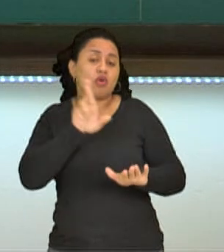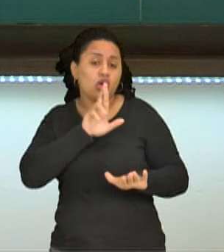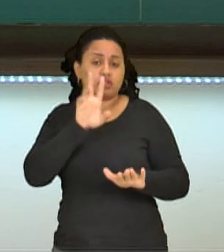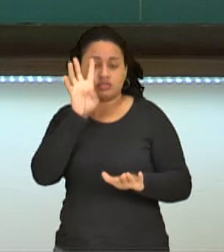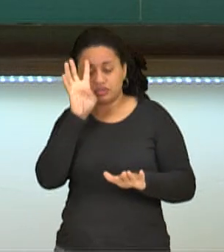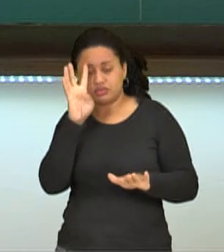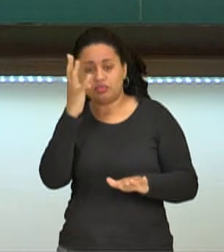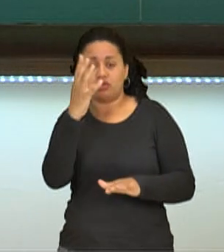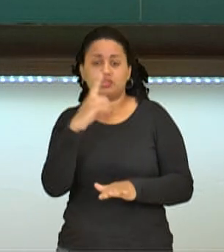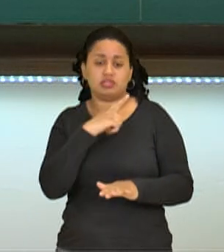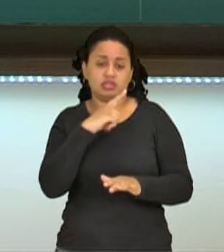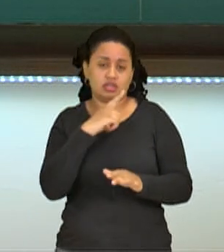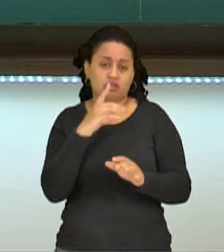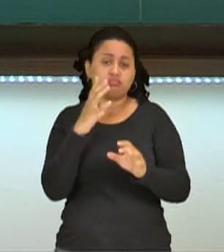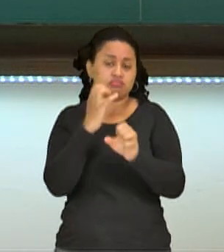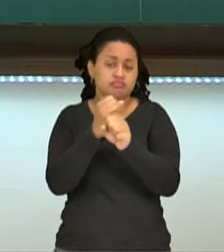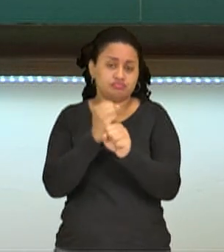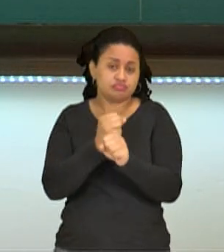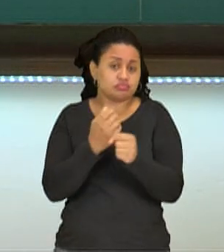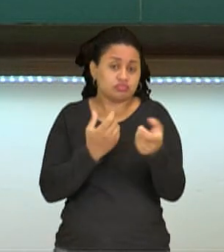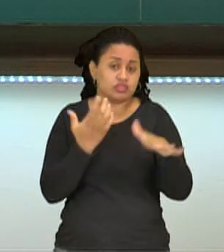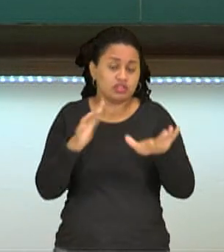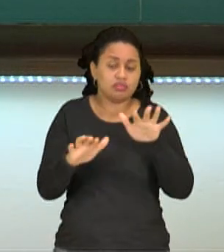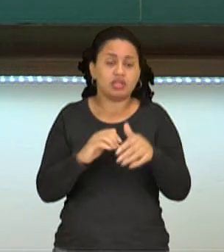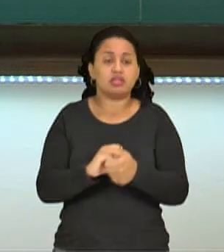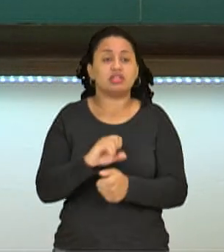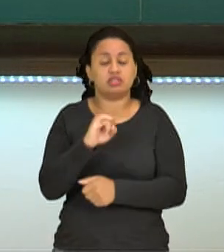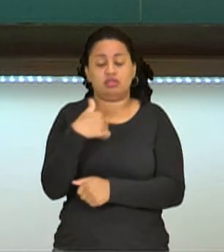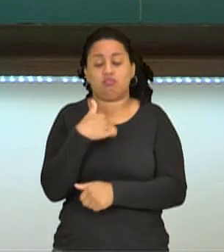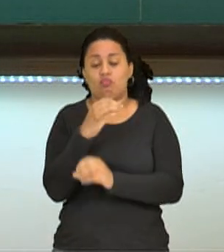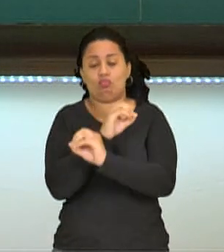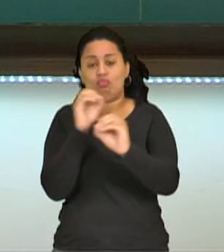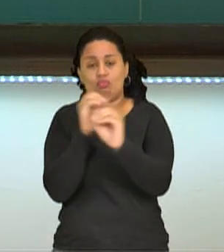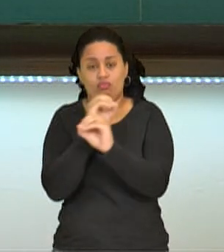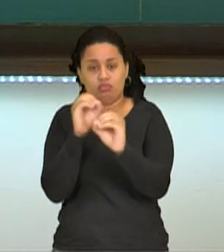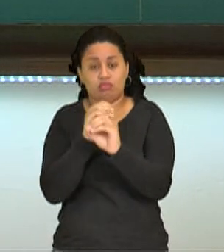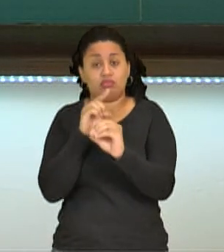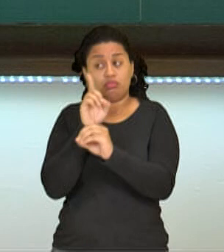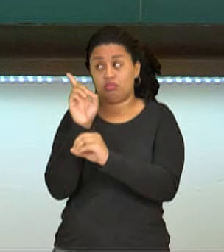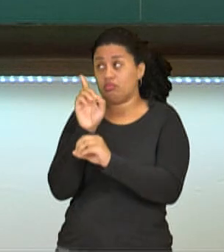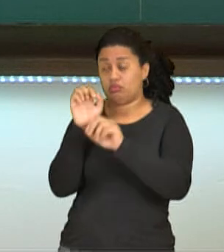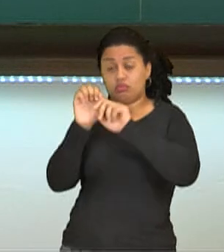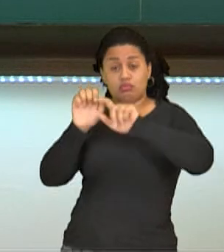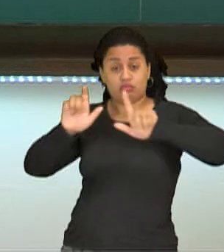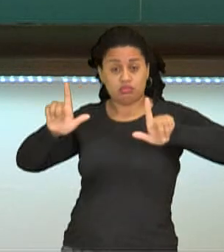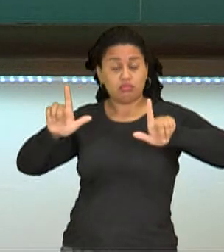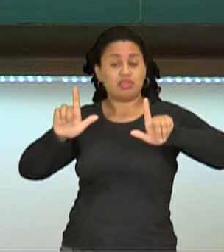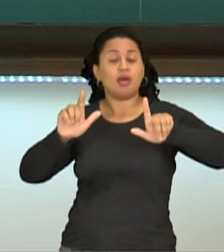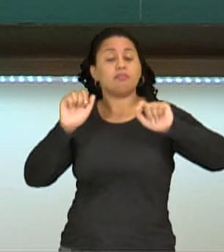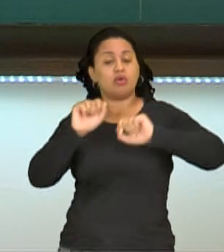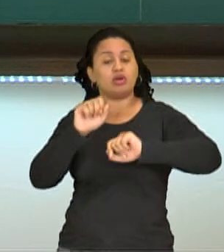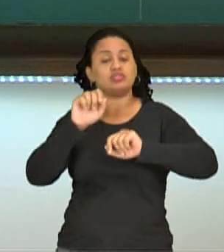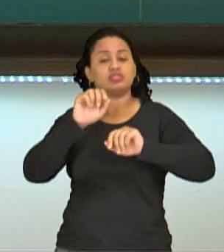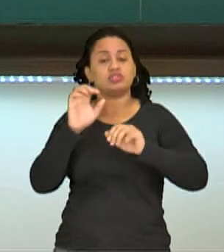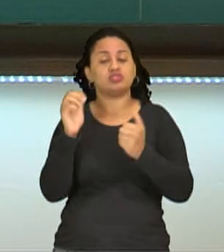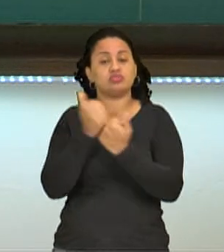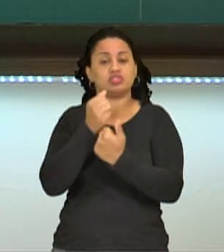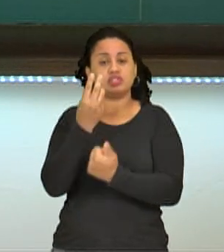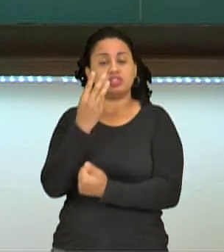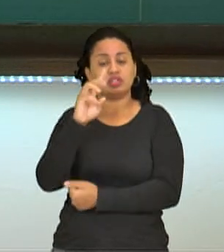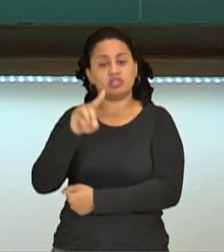você deseja obter. Se ele não falar nada, como no enunciado aqui, você pode usar o